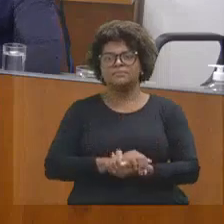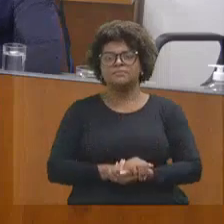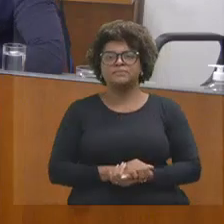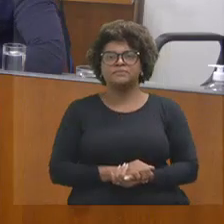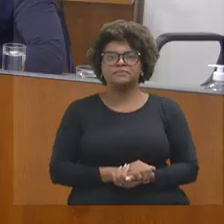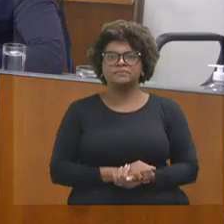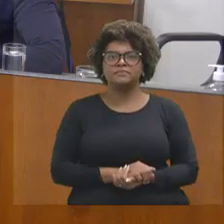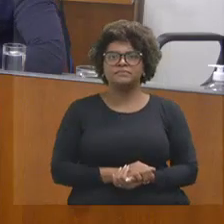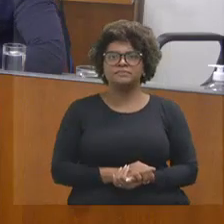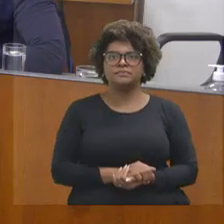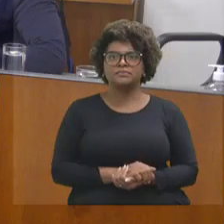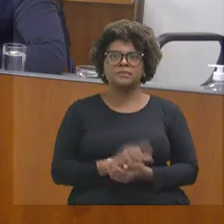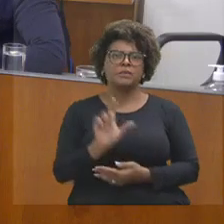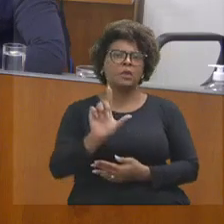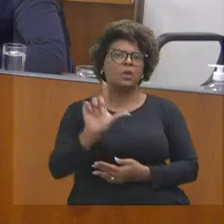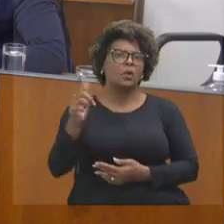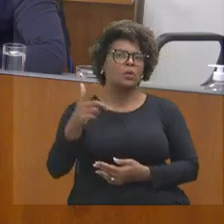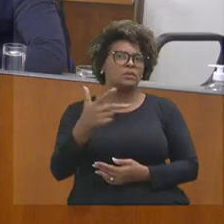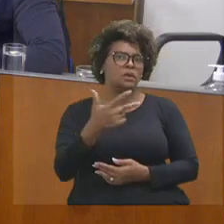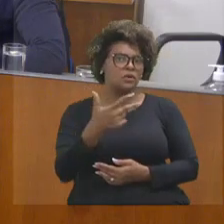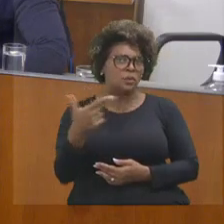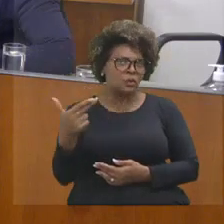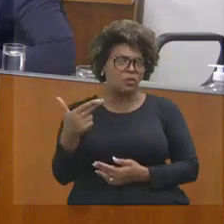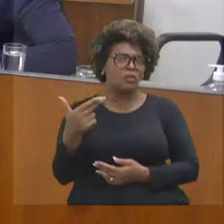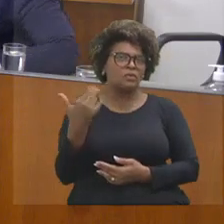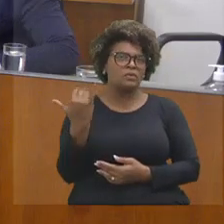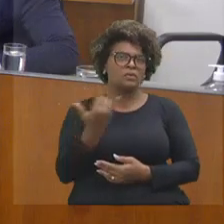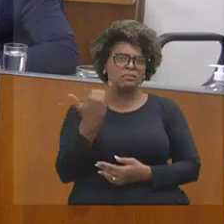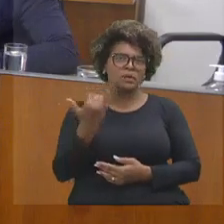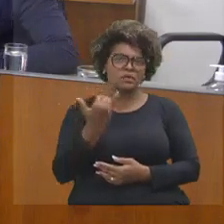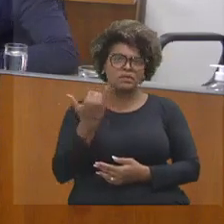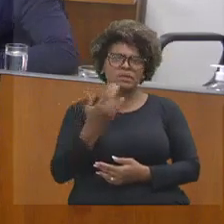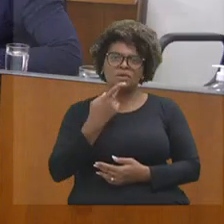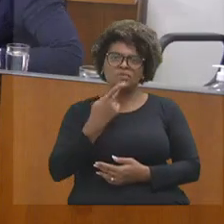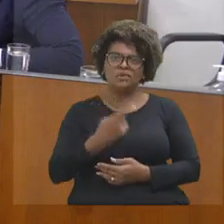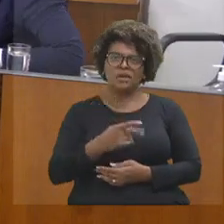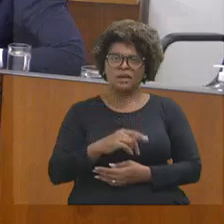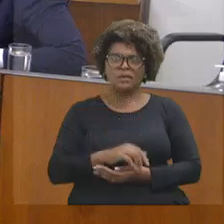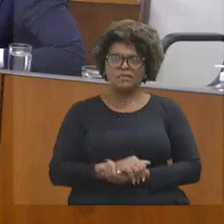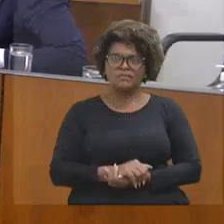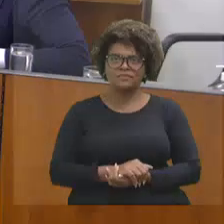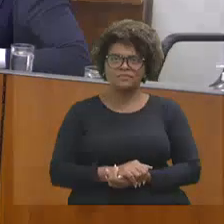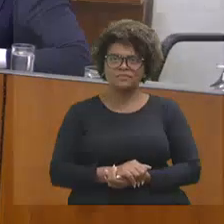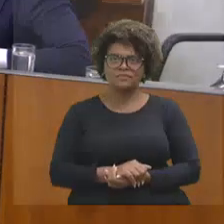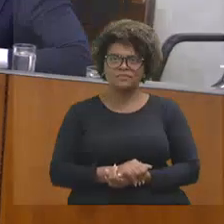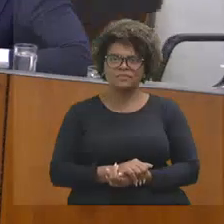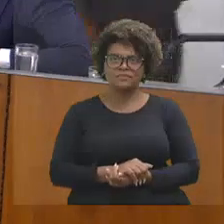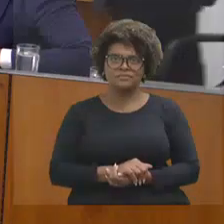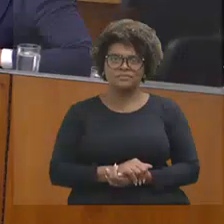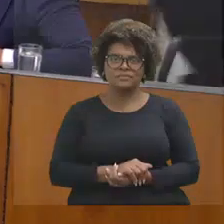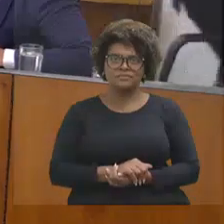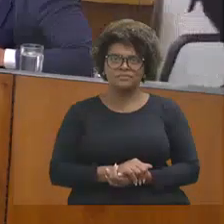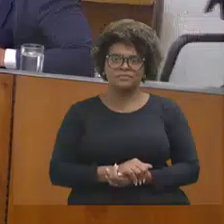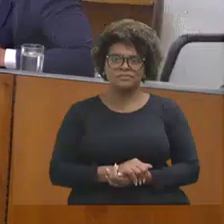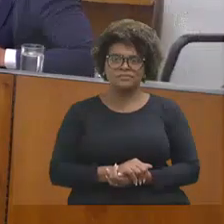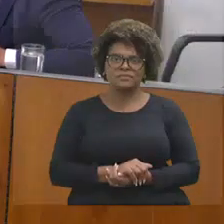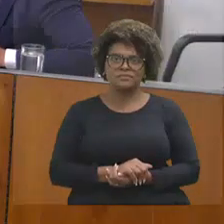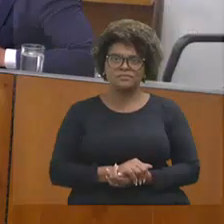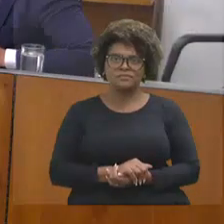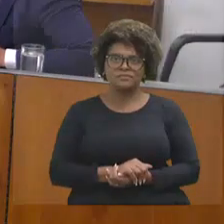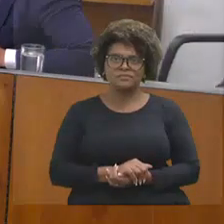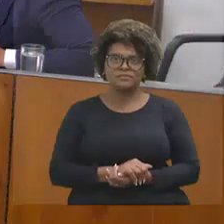que eu acho importante a gente falar aqui nós mesmos do Estado